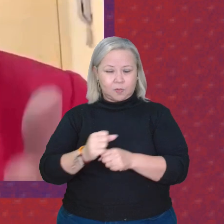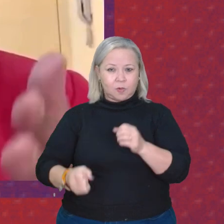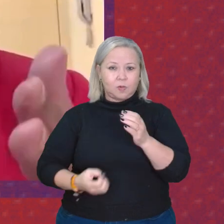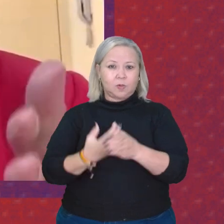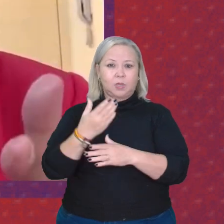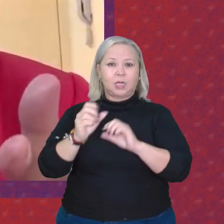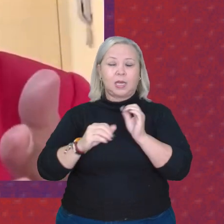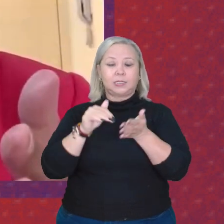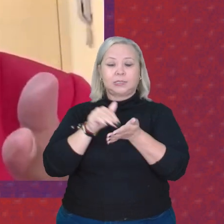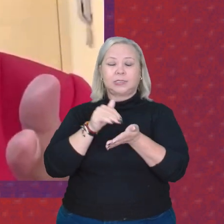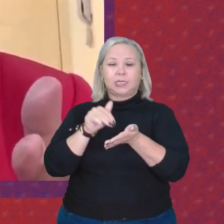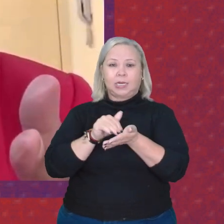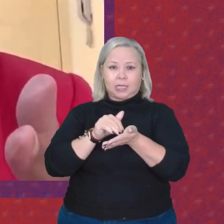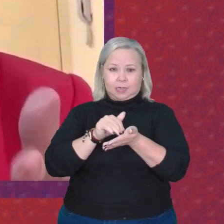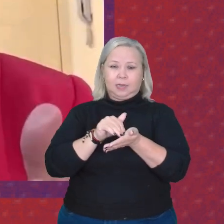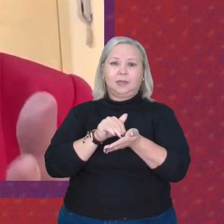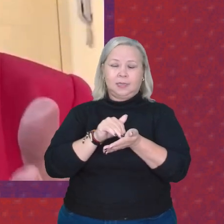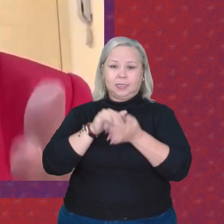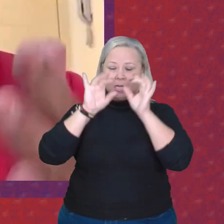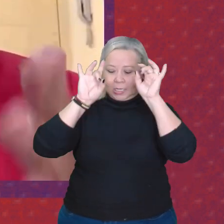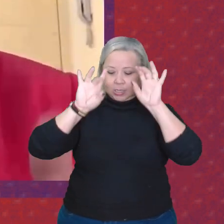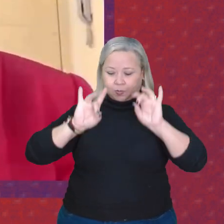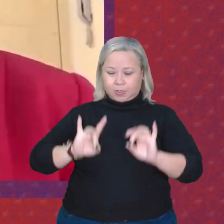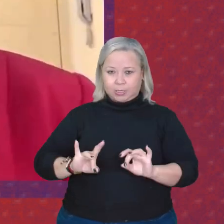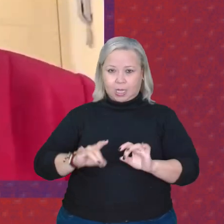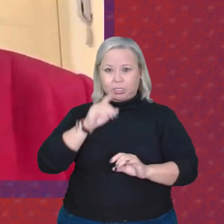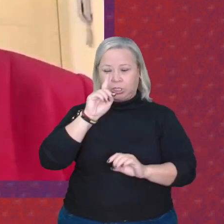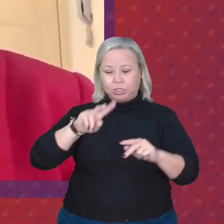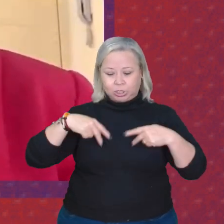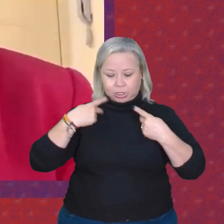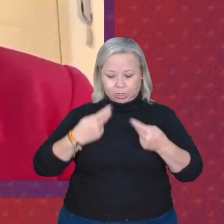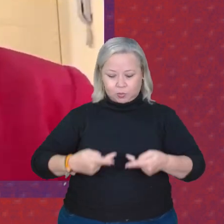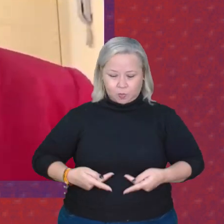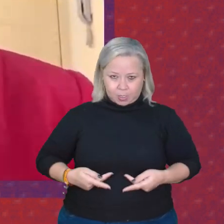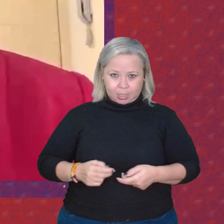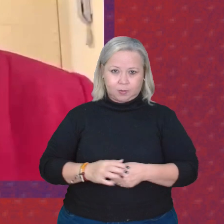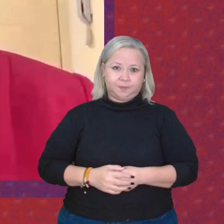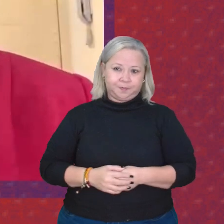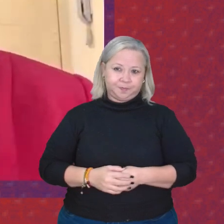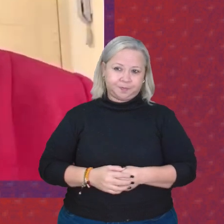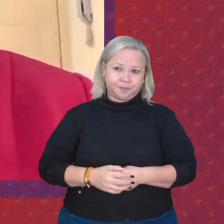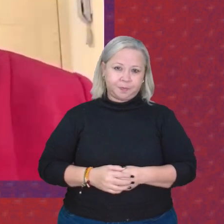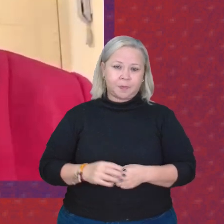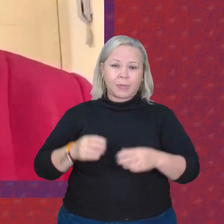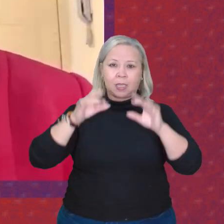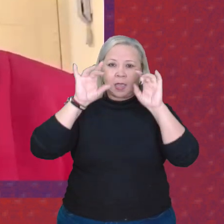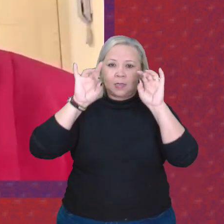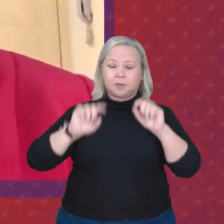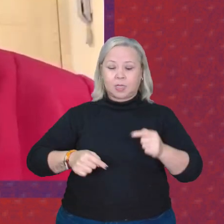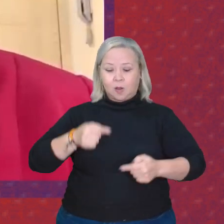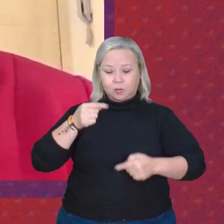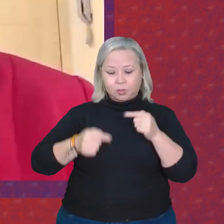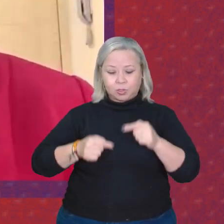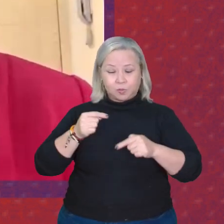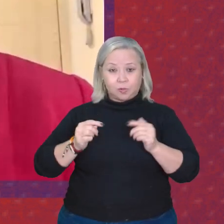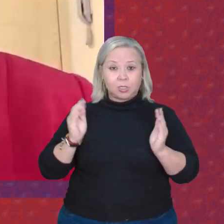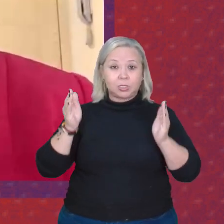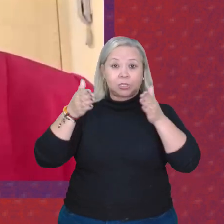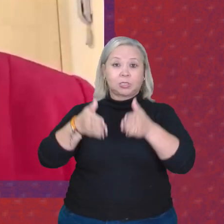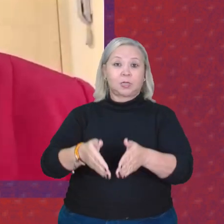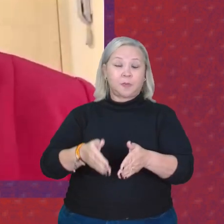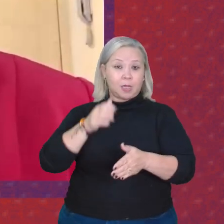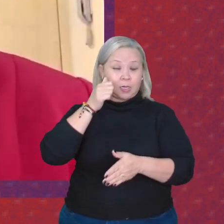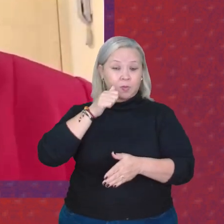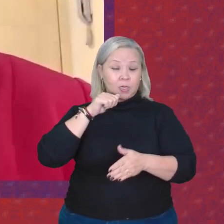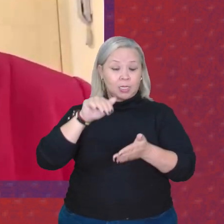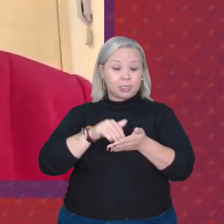as secretarias especiais de direitos humanos, a especial de políticas para as mulheres e a